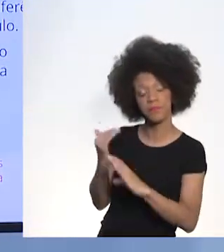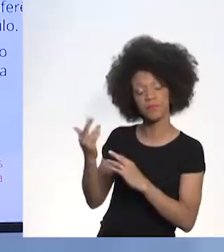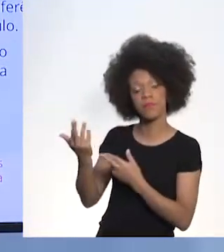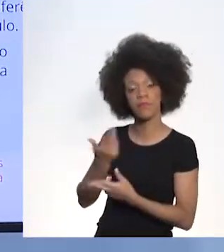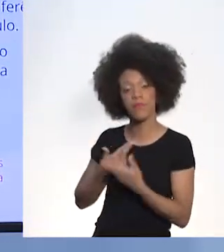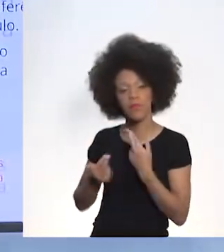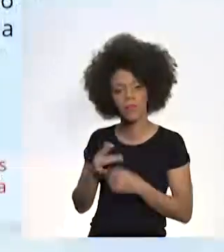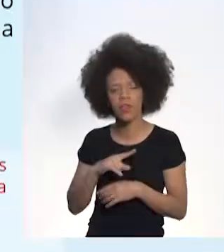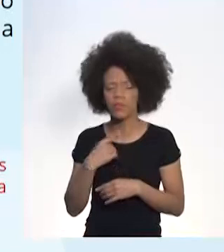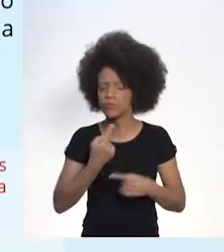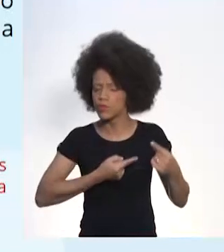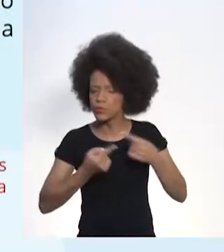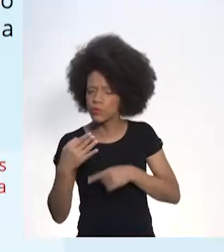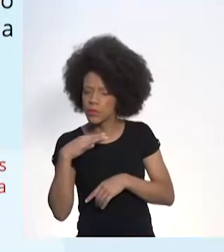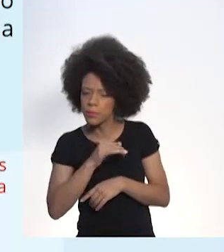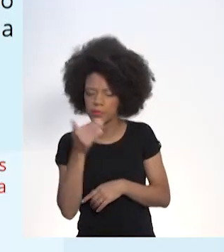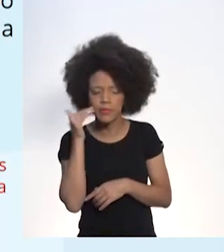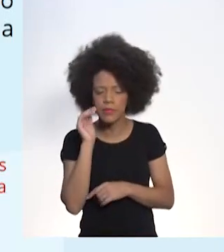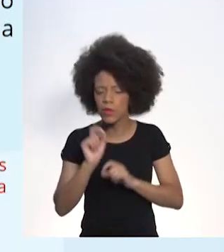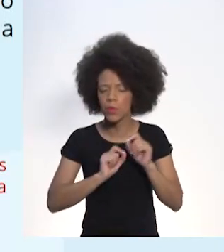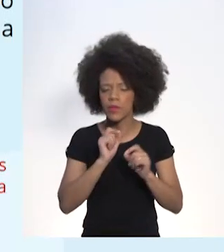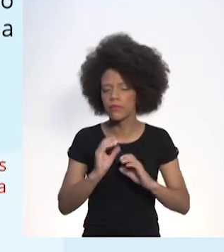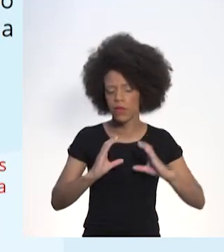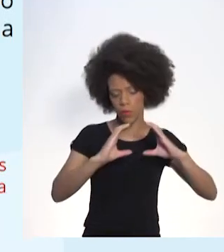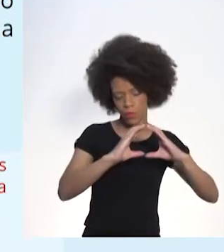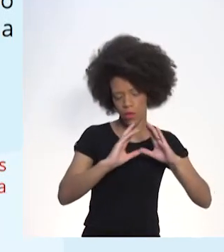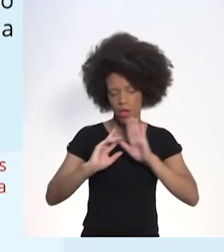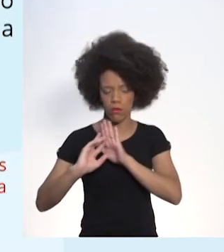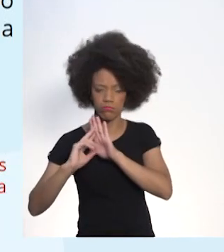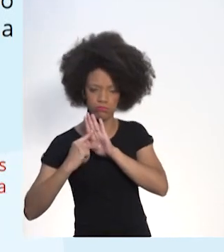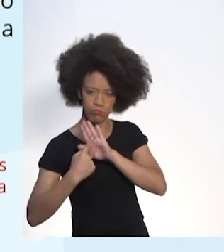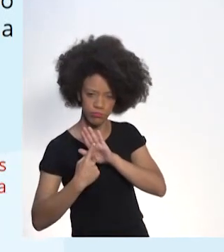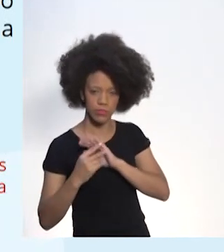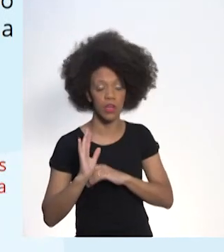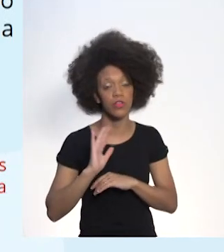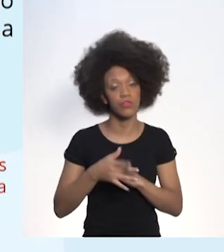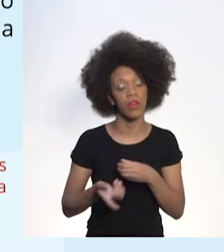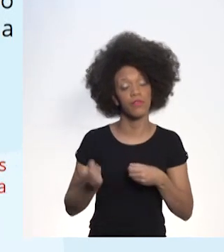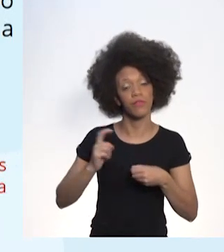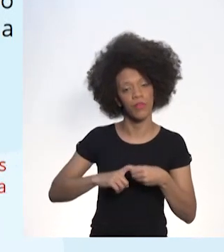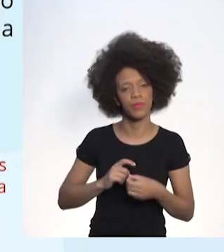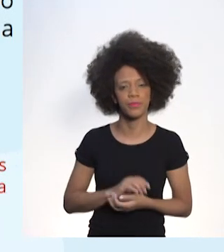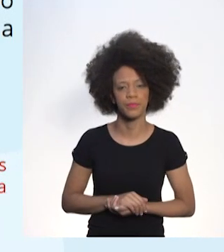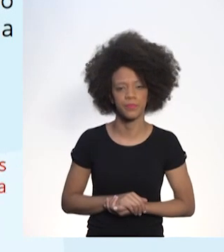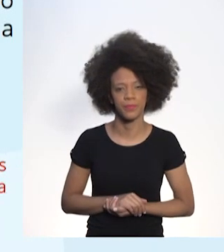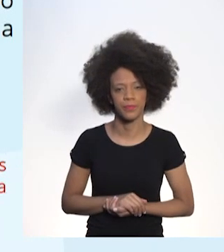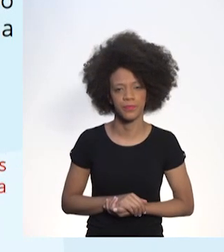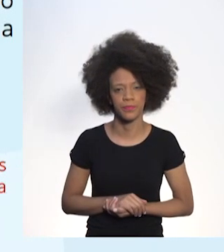discutir rapidamente se você entendeu mesmo o que é um círculo e uma circunferência. A gente volta já já.